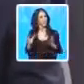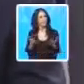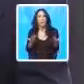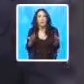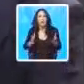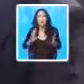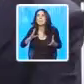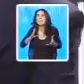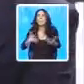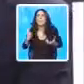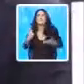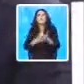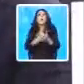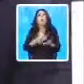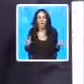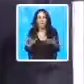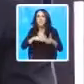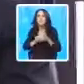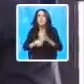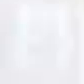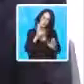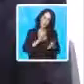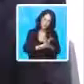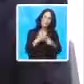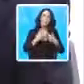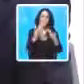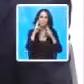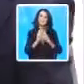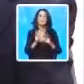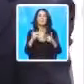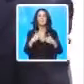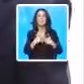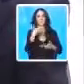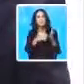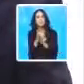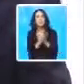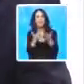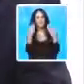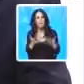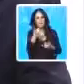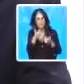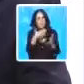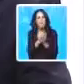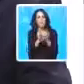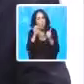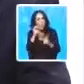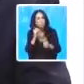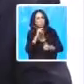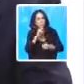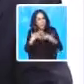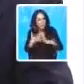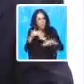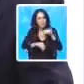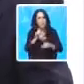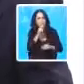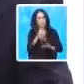sem saber quanto é que eles iam custar ao país e durante muitos anos. Espero que nós aproveitemos bem esta oportunidade nestas